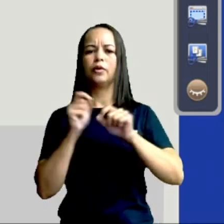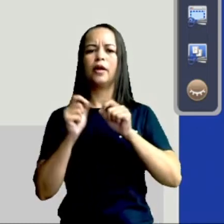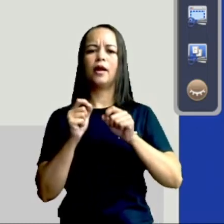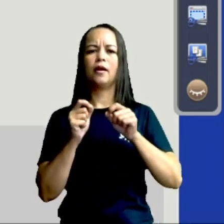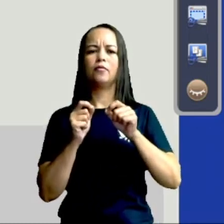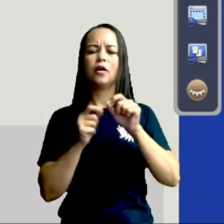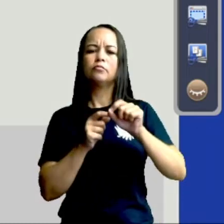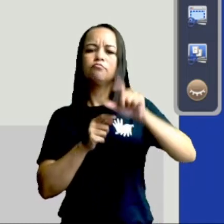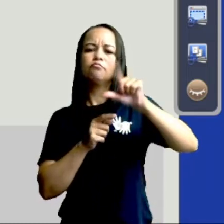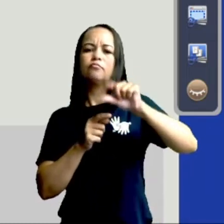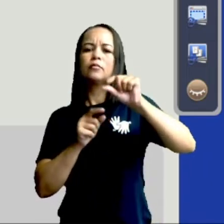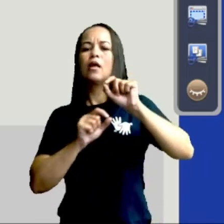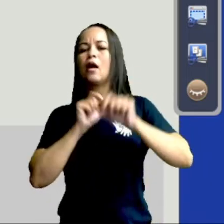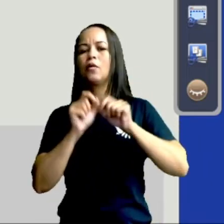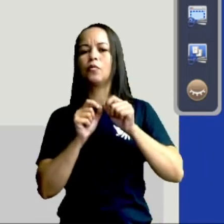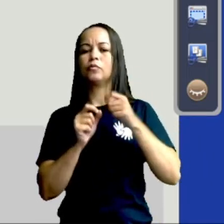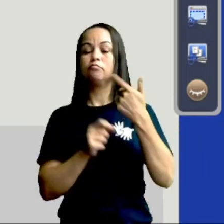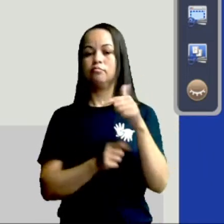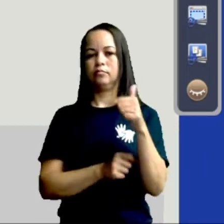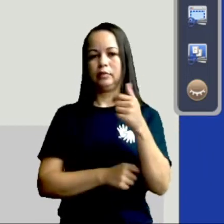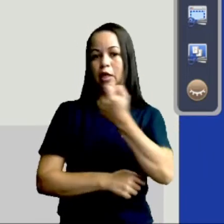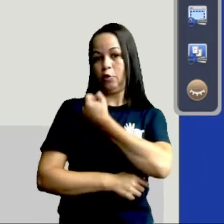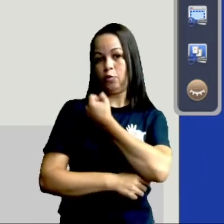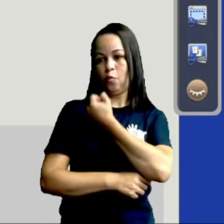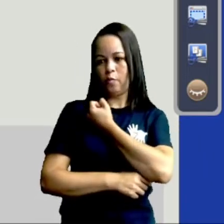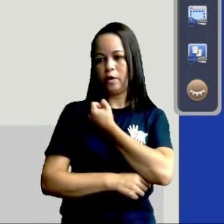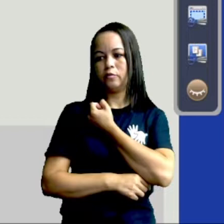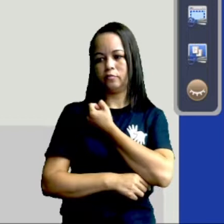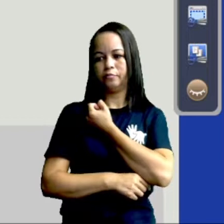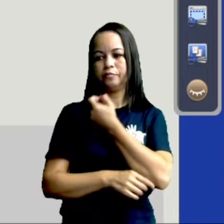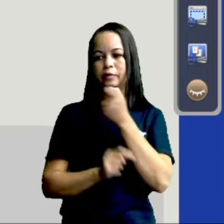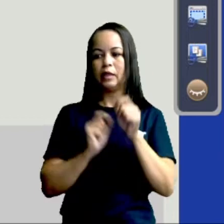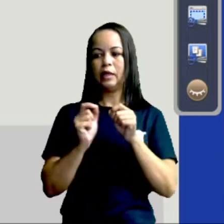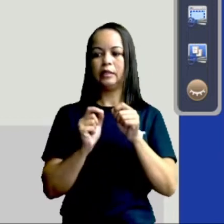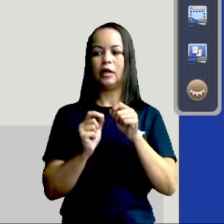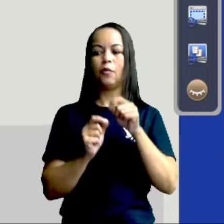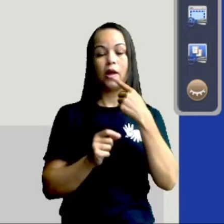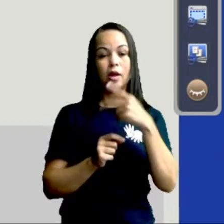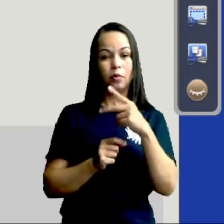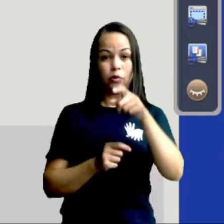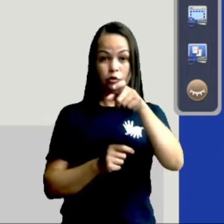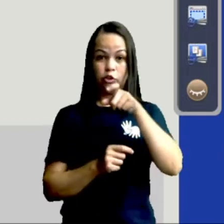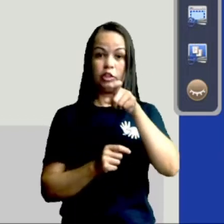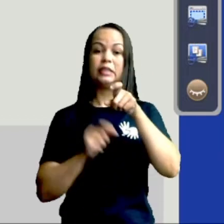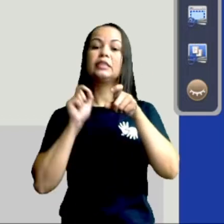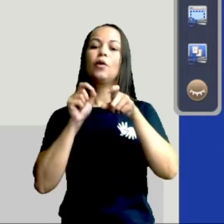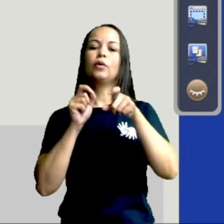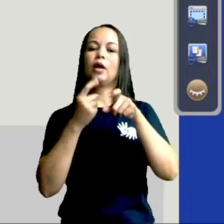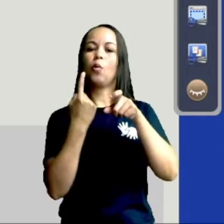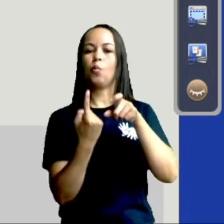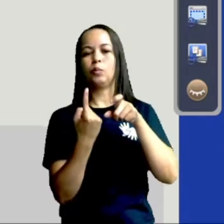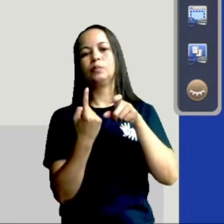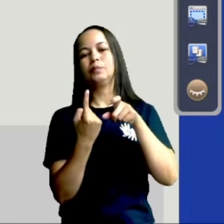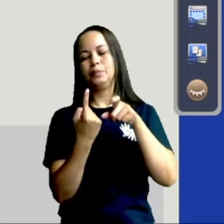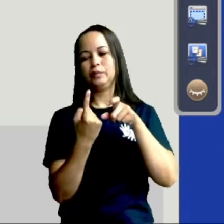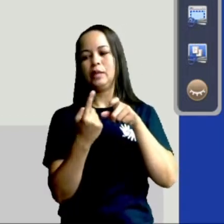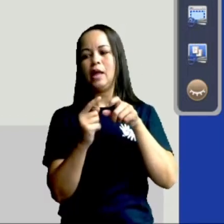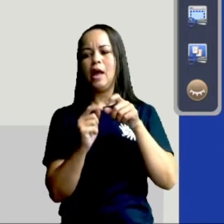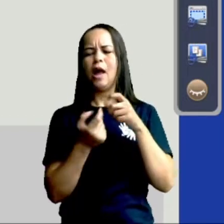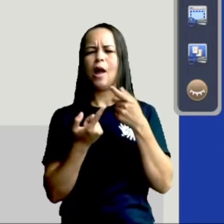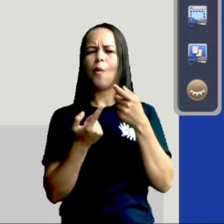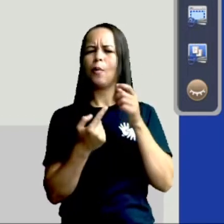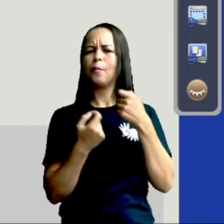Então, quando não tem nenhum número escrito, é o nosso 1, tá? O 1 é aquele carinha que a gente não